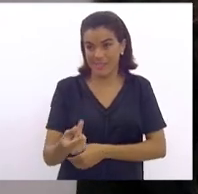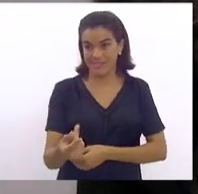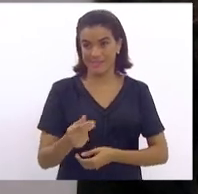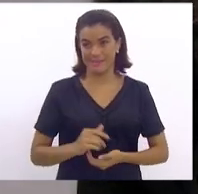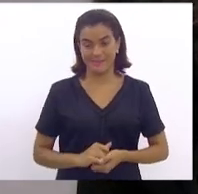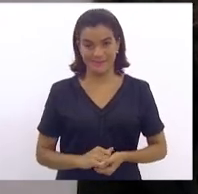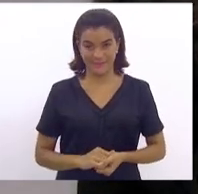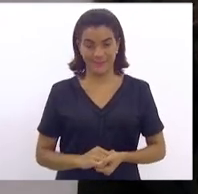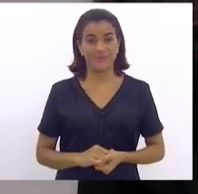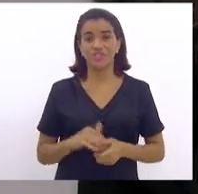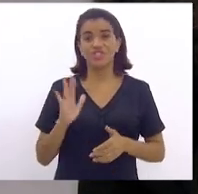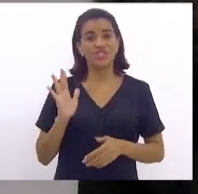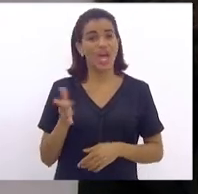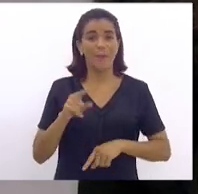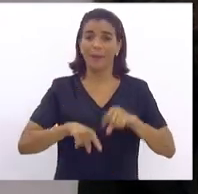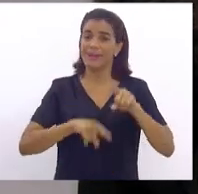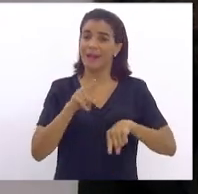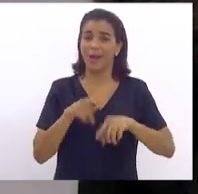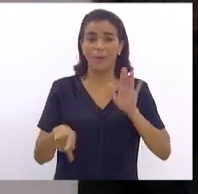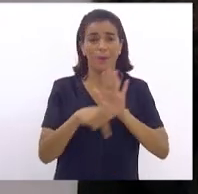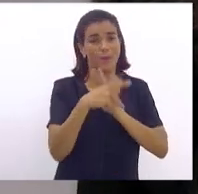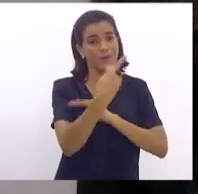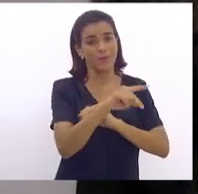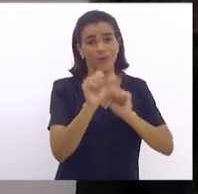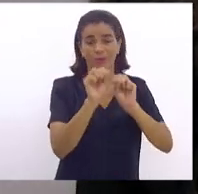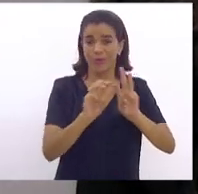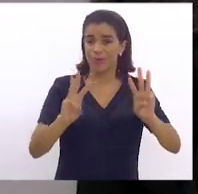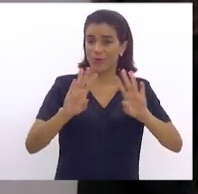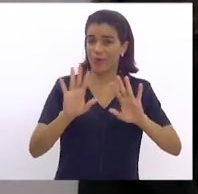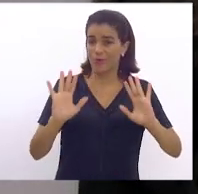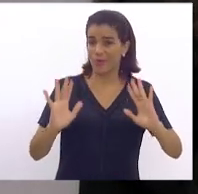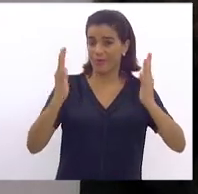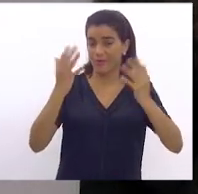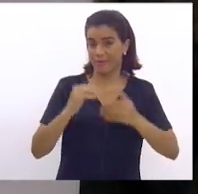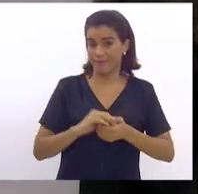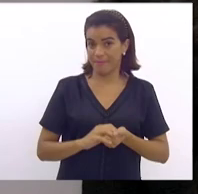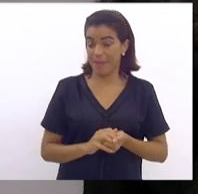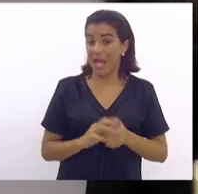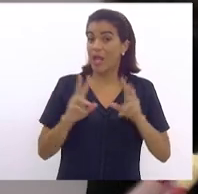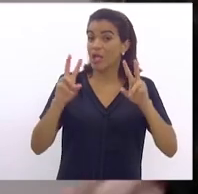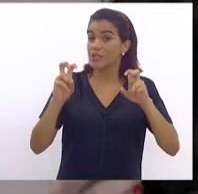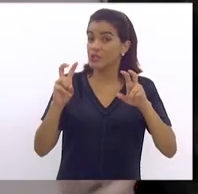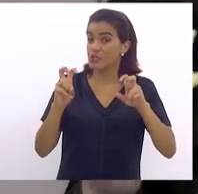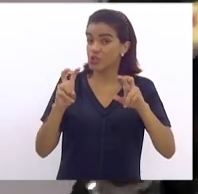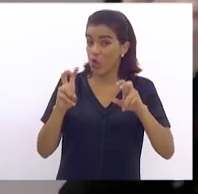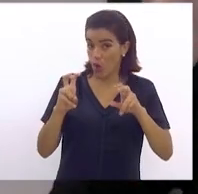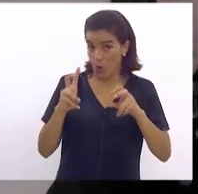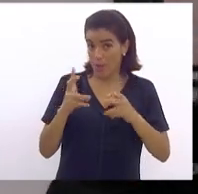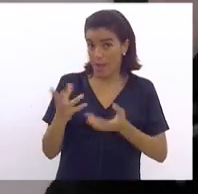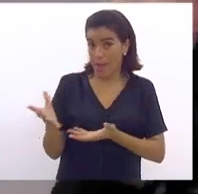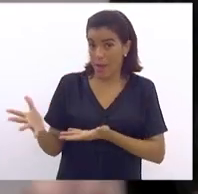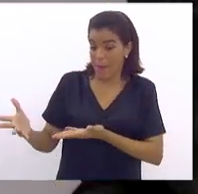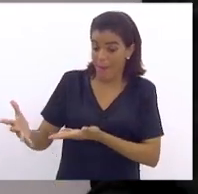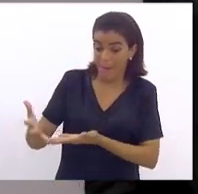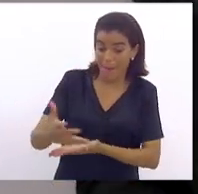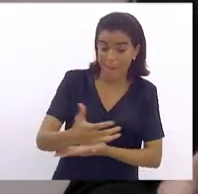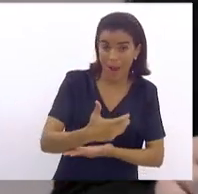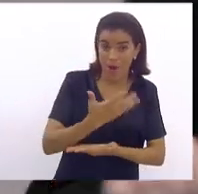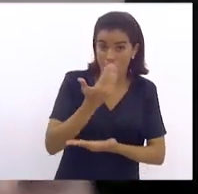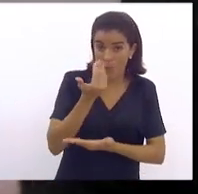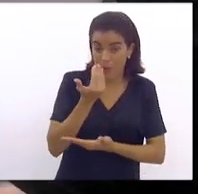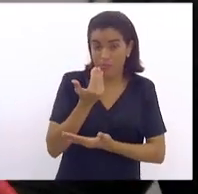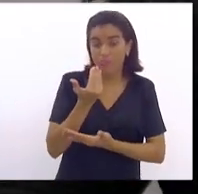já está fazendo. A questão da logística da arrecadação é apenas ele mandar